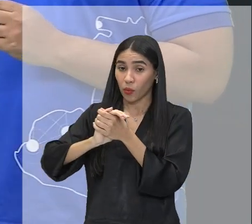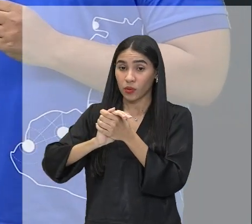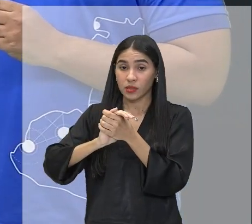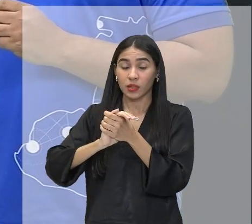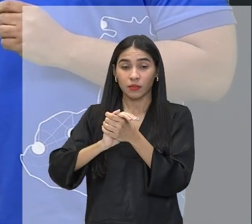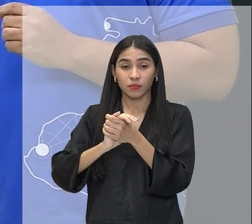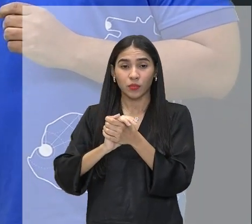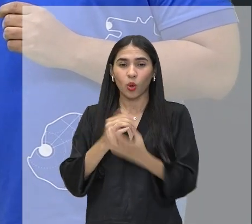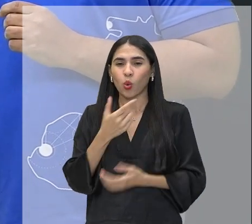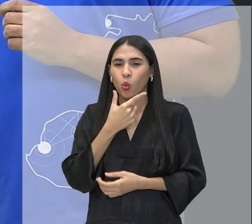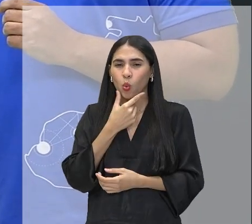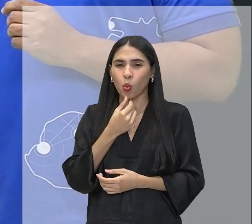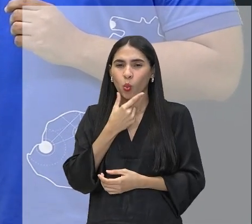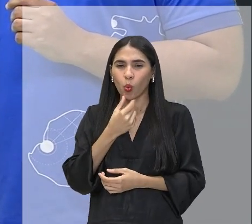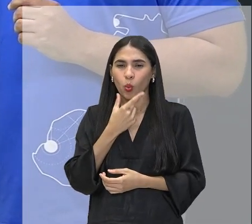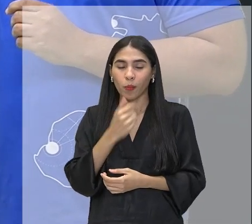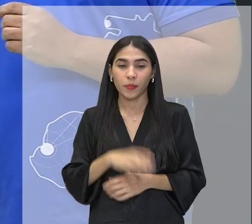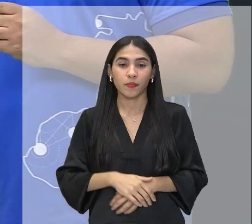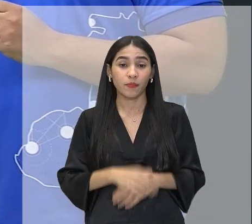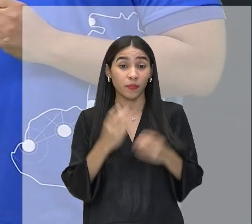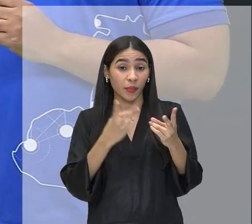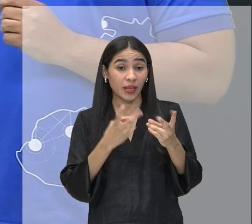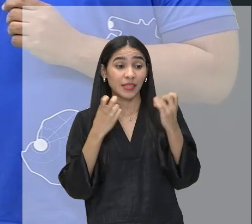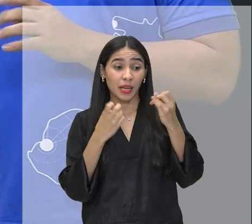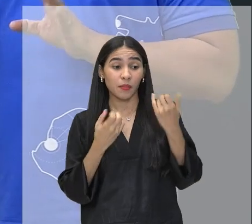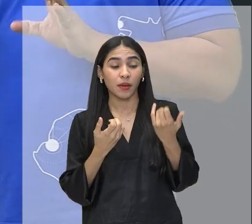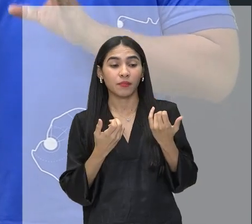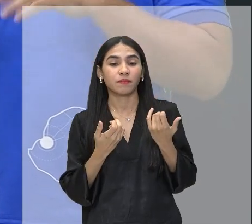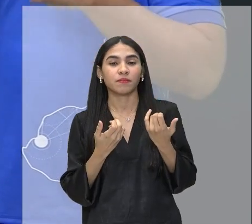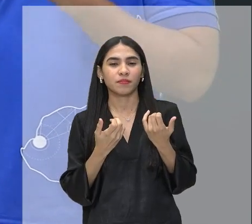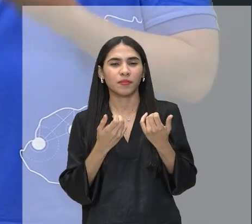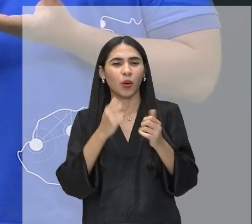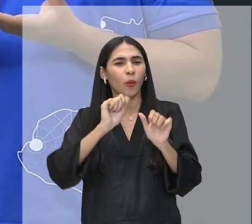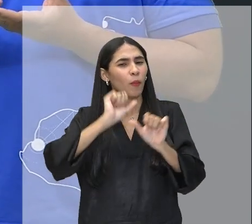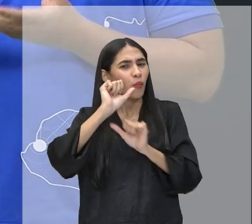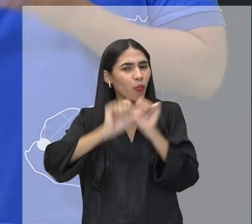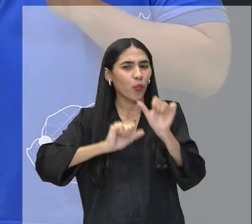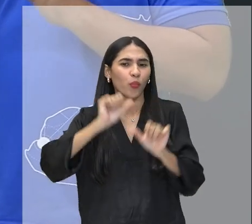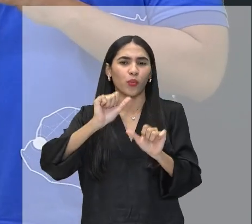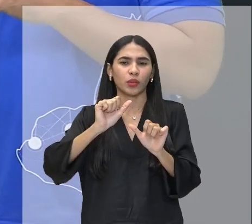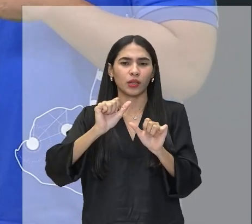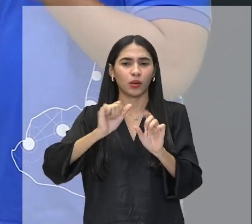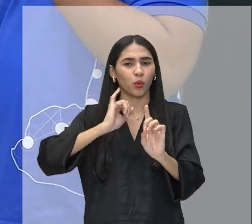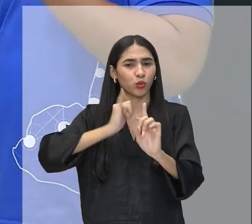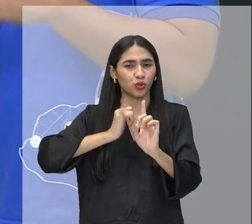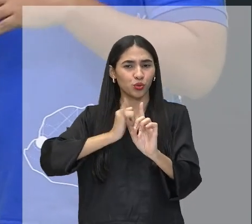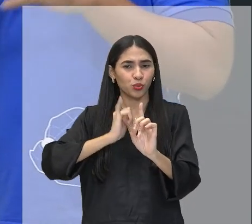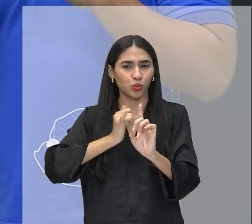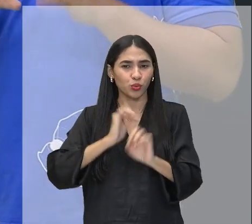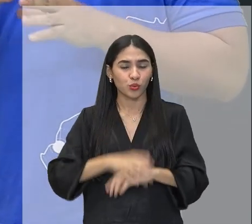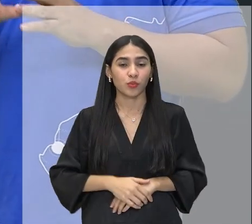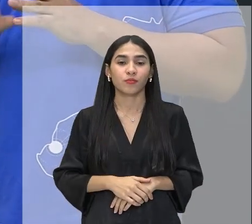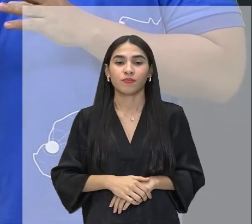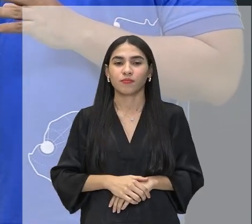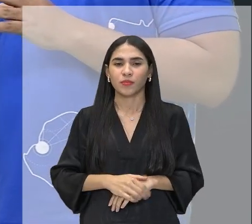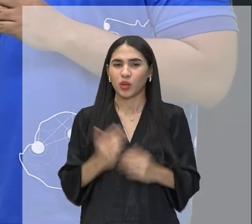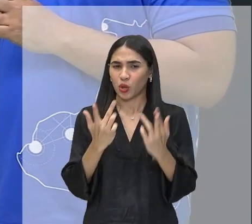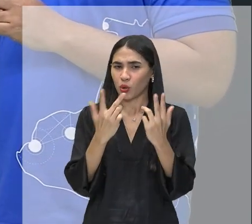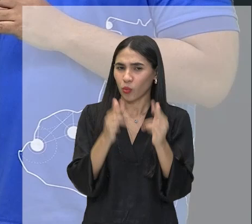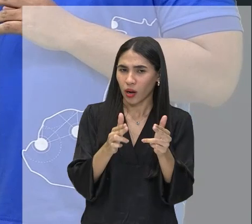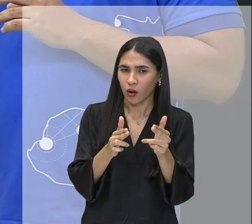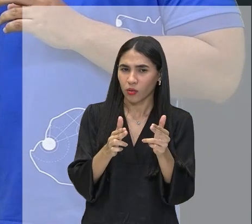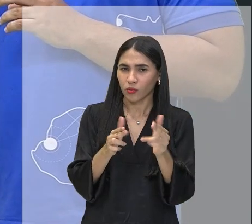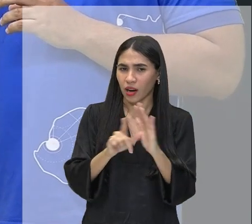certo? Observem que ele reproduz a fala de uma maneira diferente. Ele não reproduziu exatamente o que